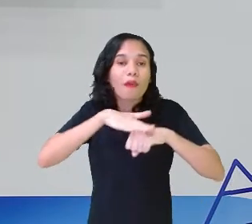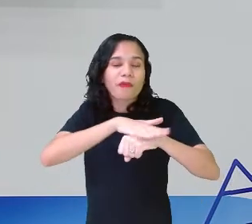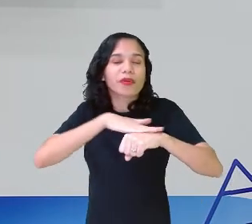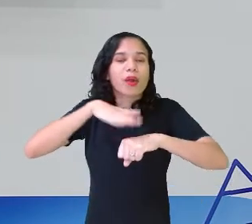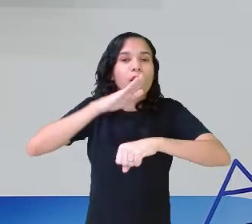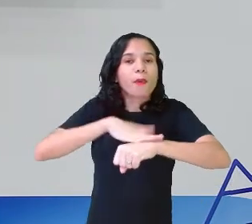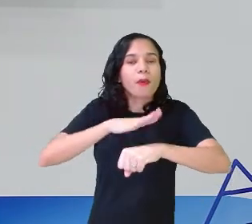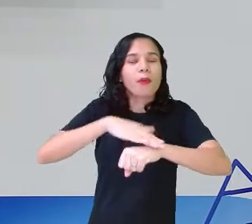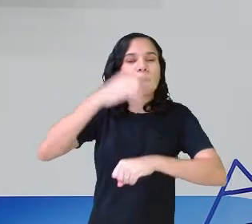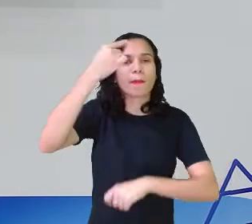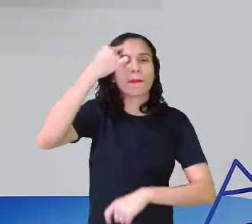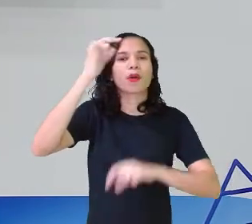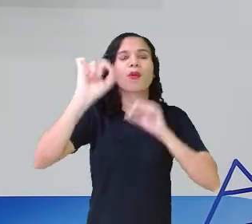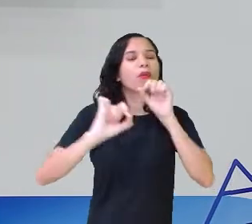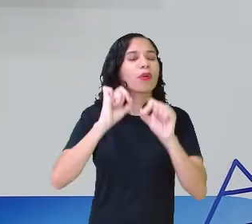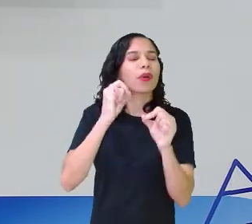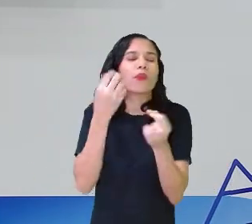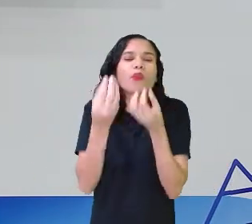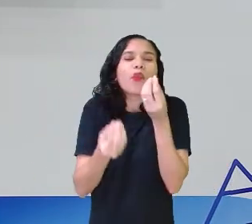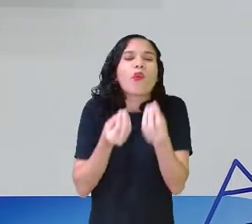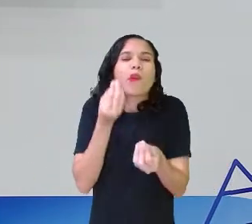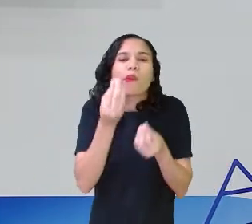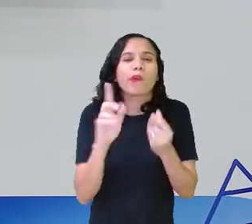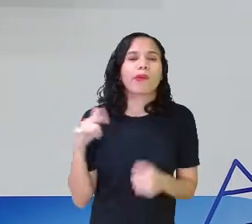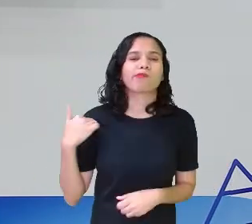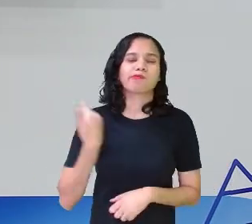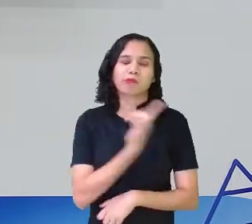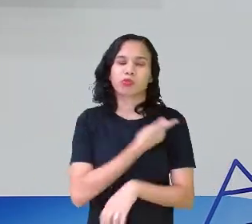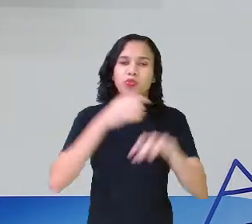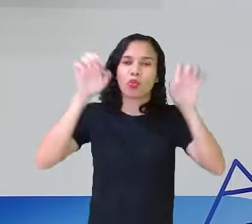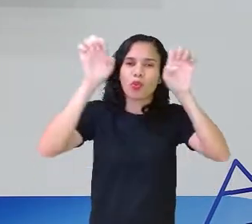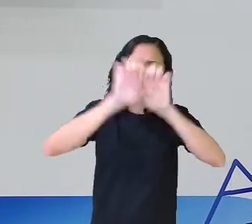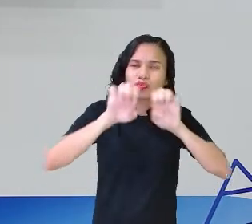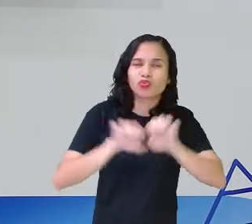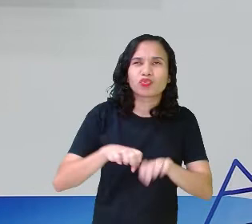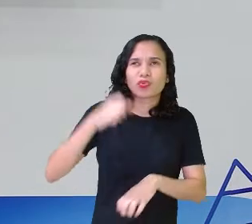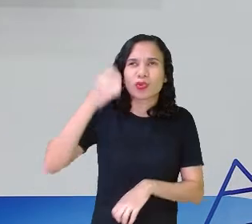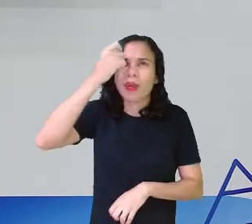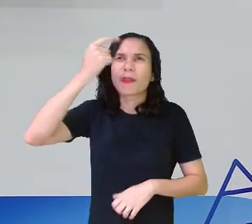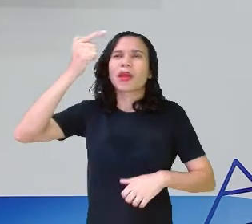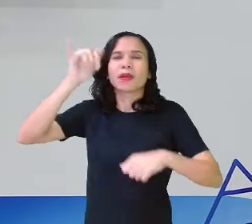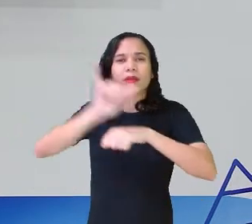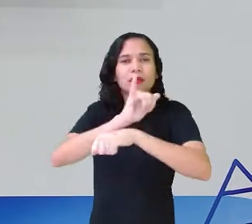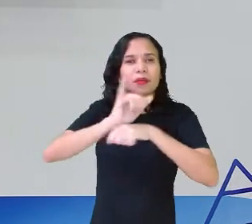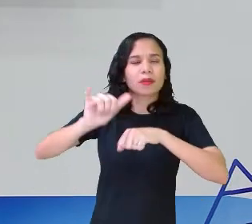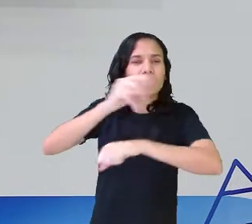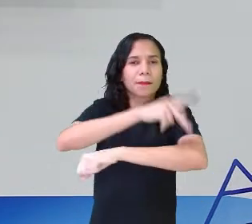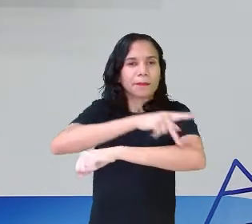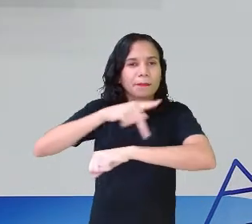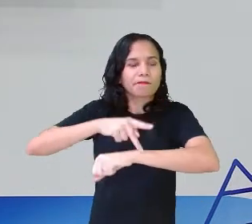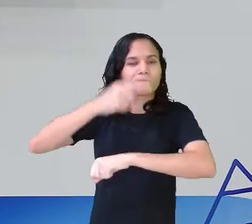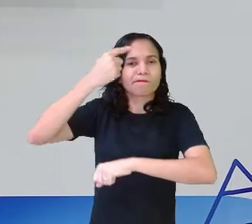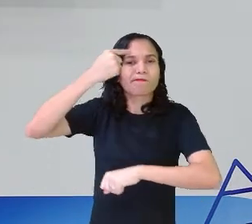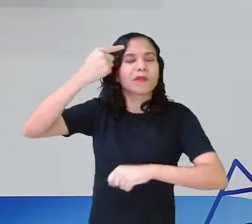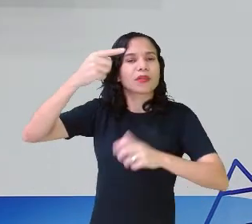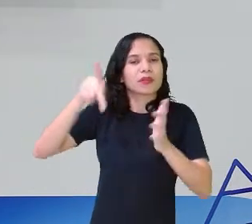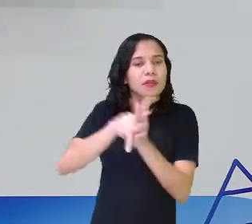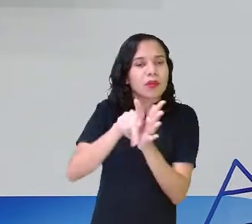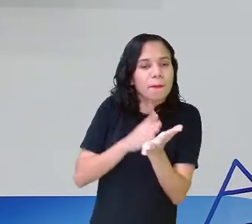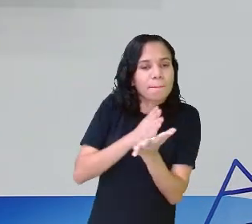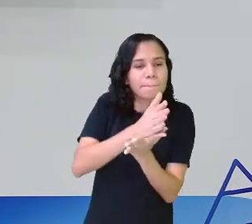na verdade, em como a gente está estruturando as nossas práticas pedagógicas, pensando em estratégias